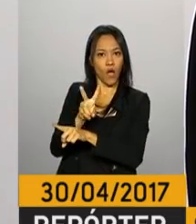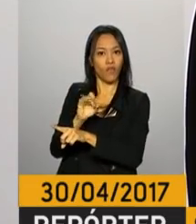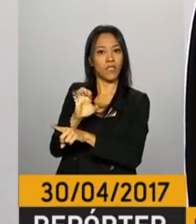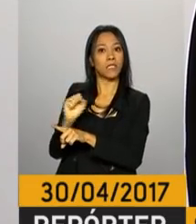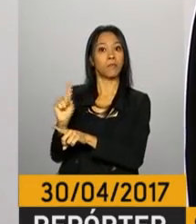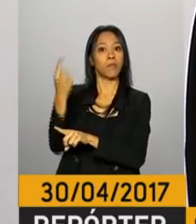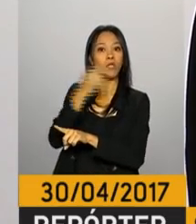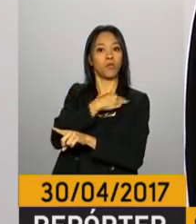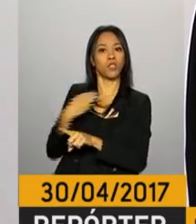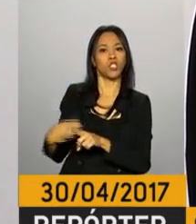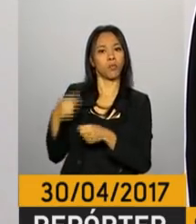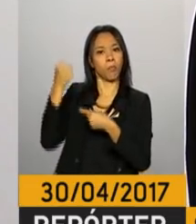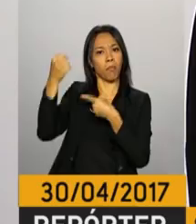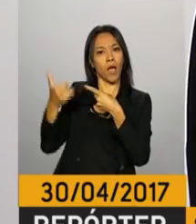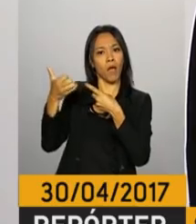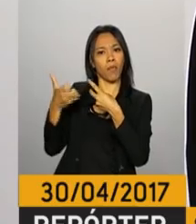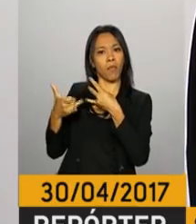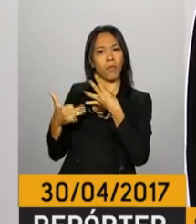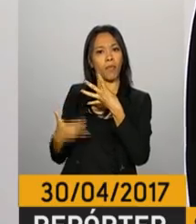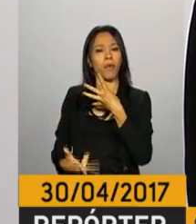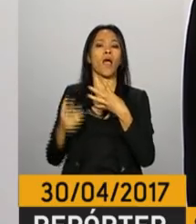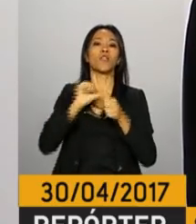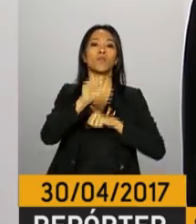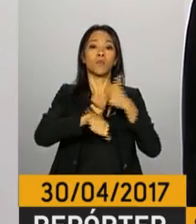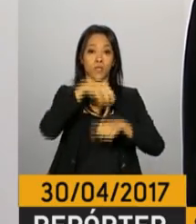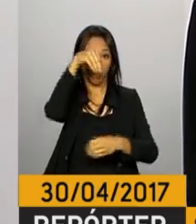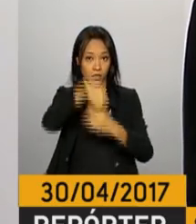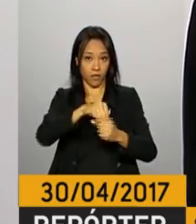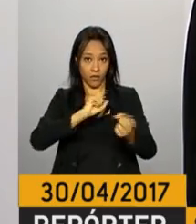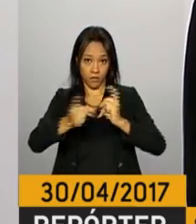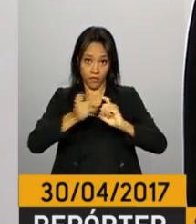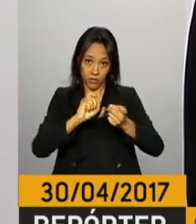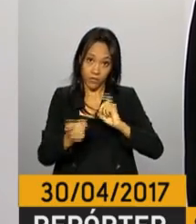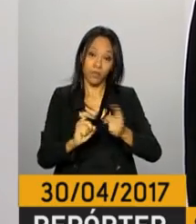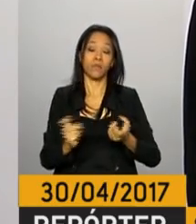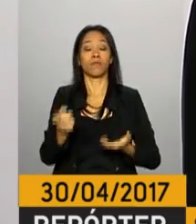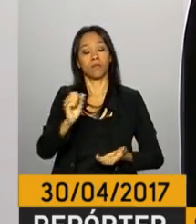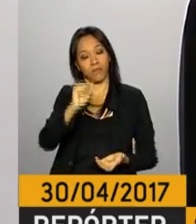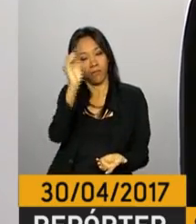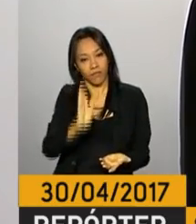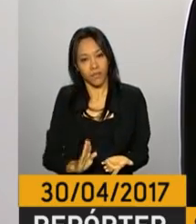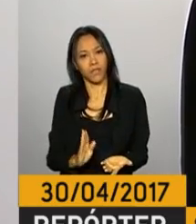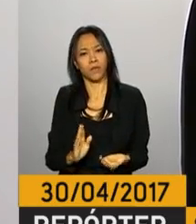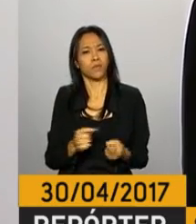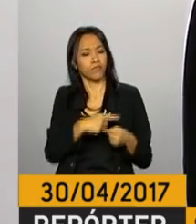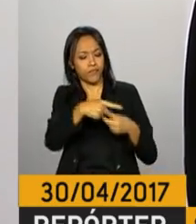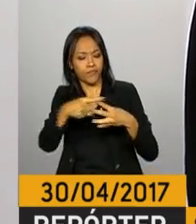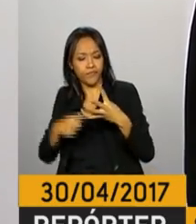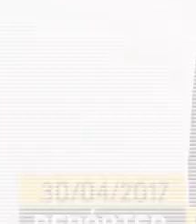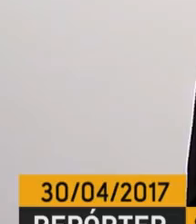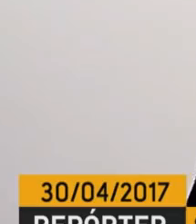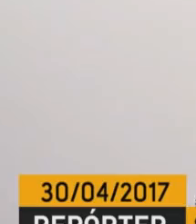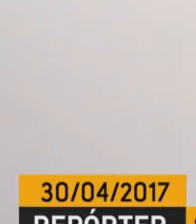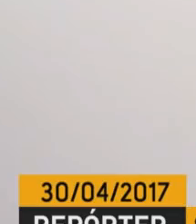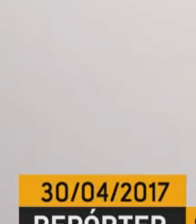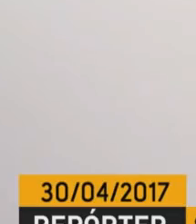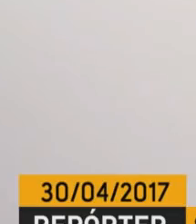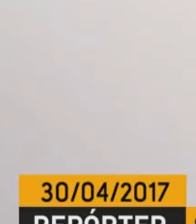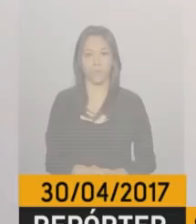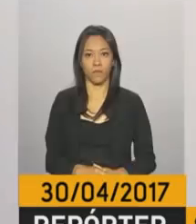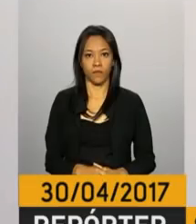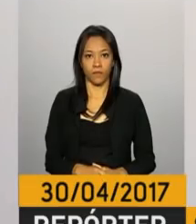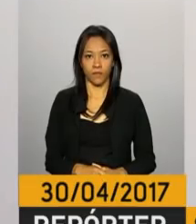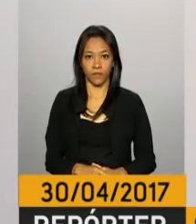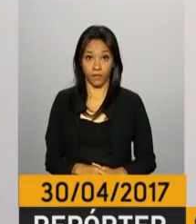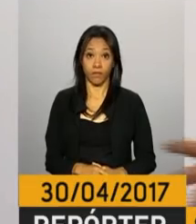as reformas fundamentais que nós estamos fazendo no Estado brasileiro, dentre elas a trabalhista, que gera, num